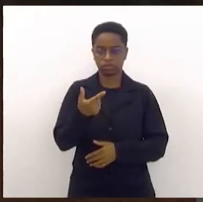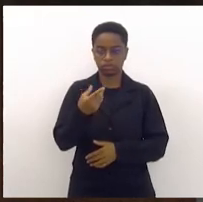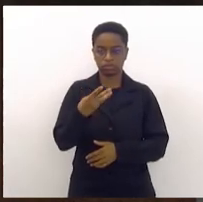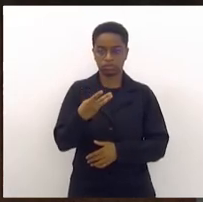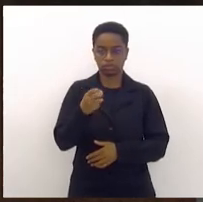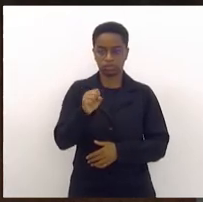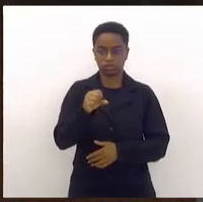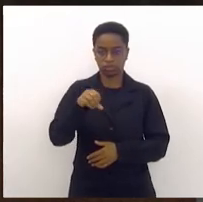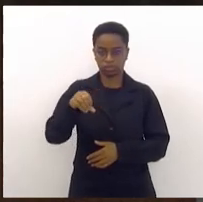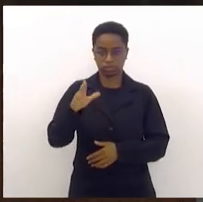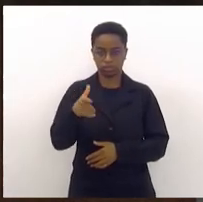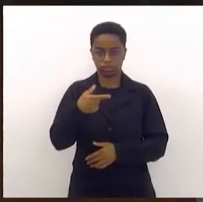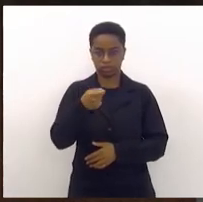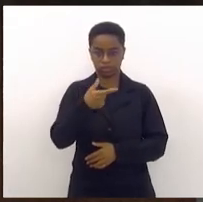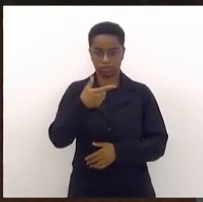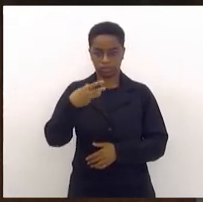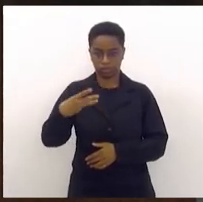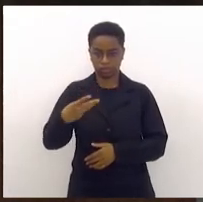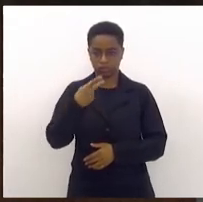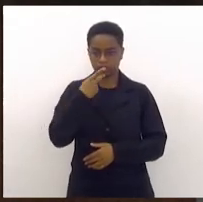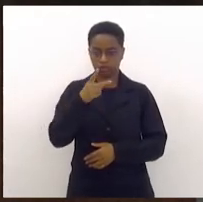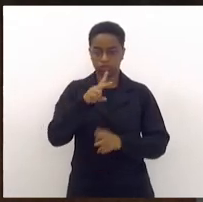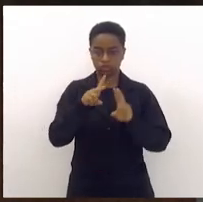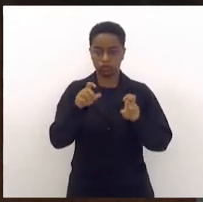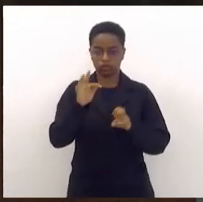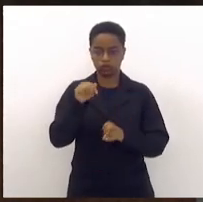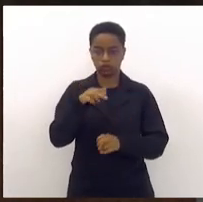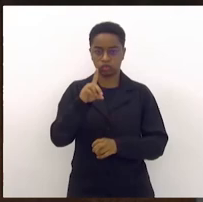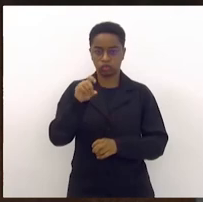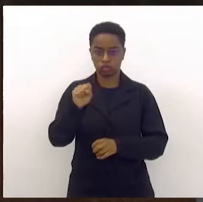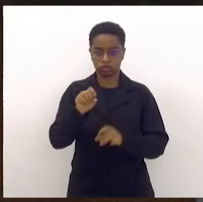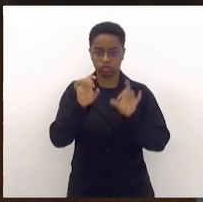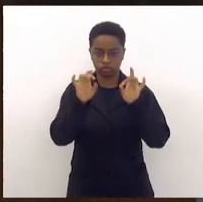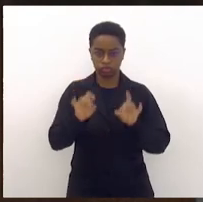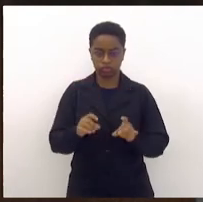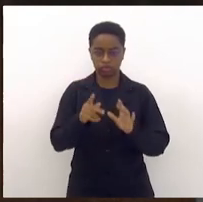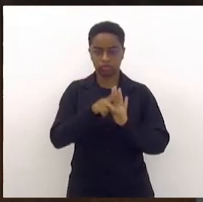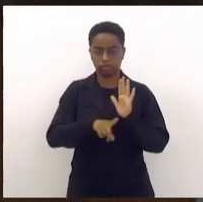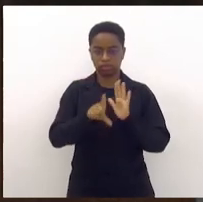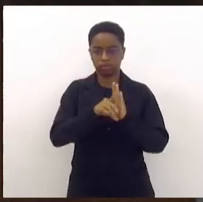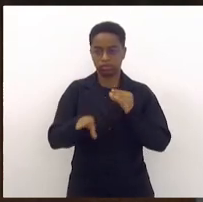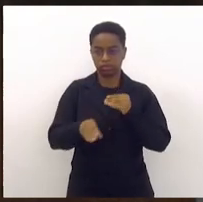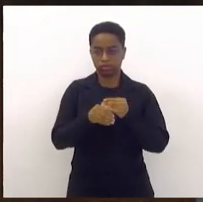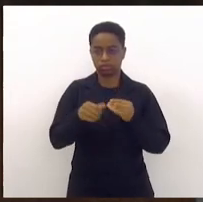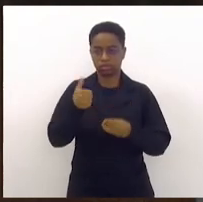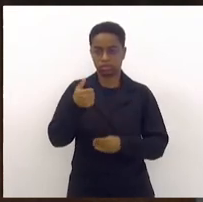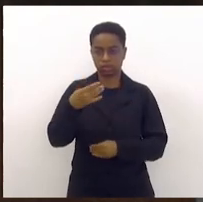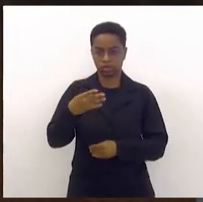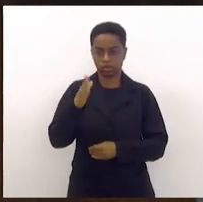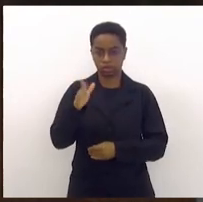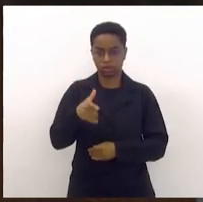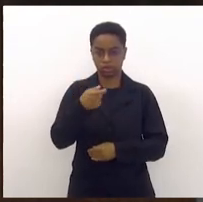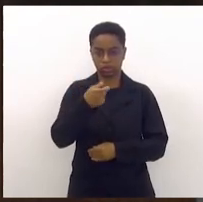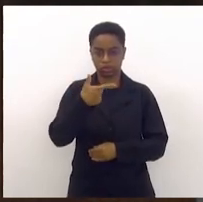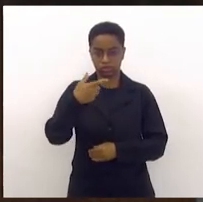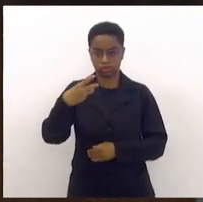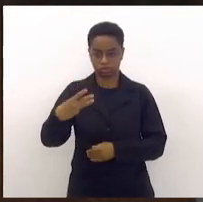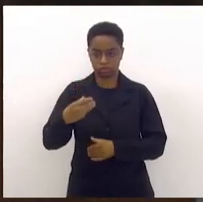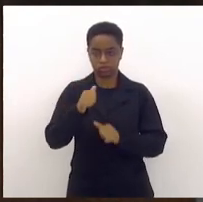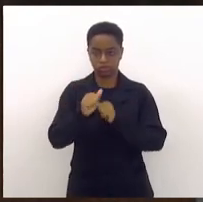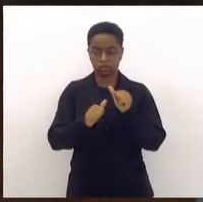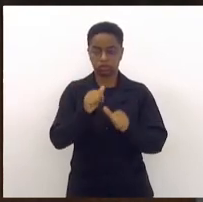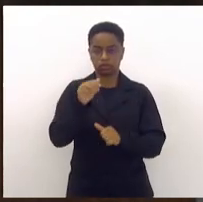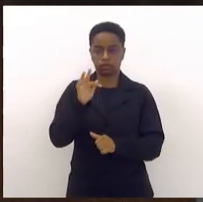2.389, de 23, que mexeu nos fundos especiais. O projeto de lei complementar 14 de 2023, que alterou o